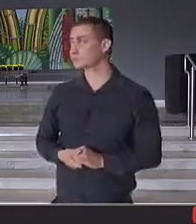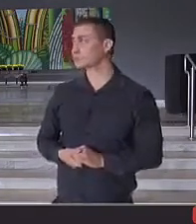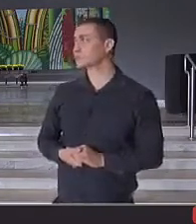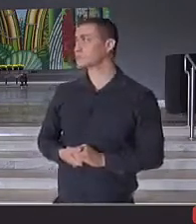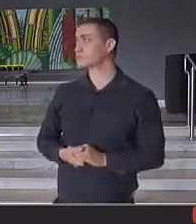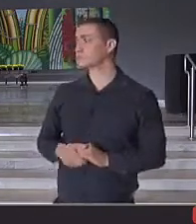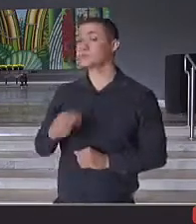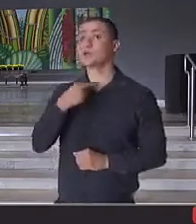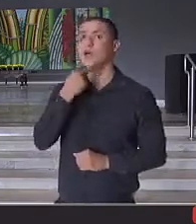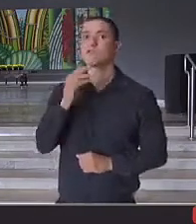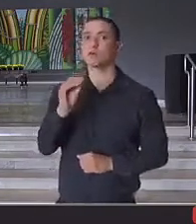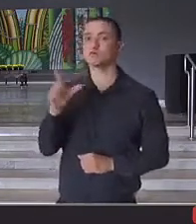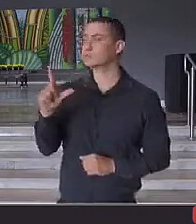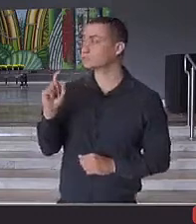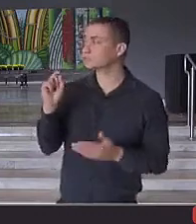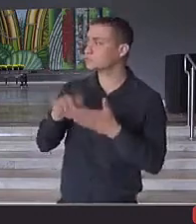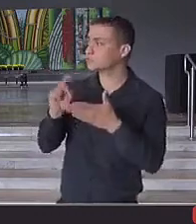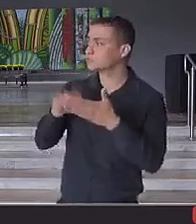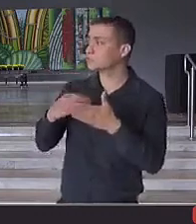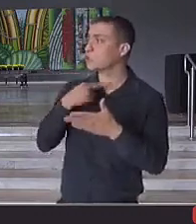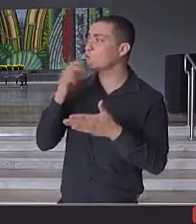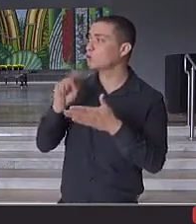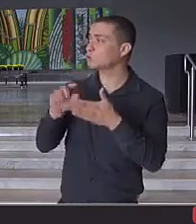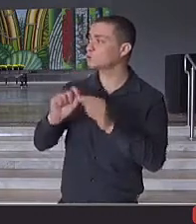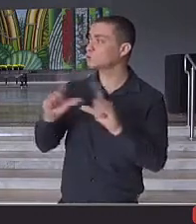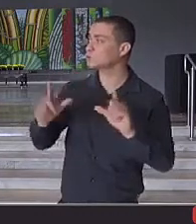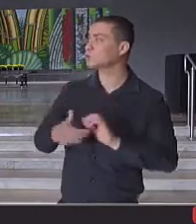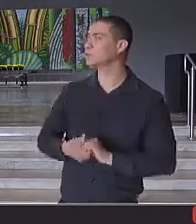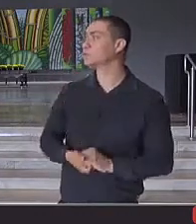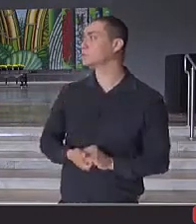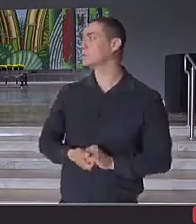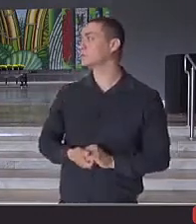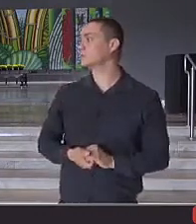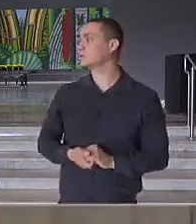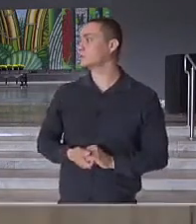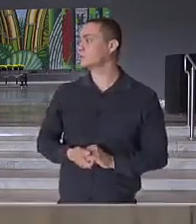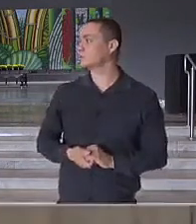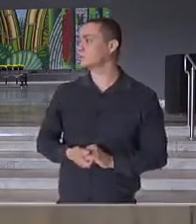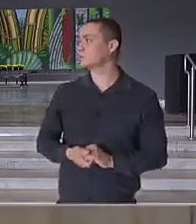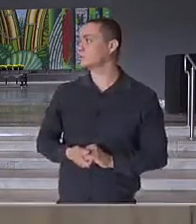Ligar o áudio, o botãozinho do seu áudio, Thierry. Estamos sem o seu áudio.